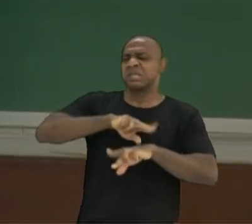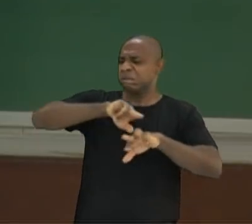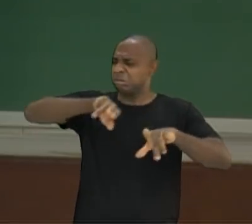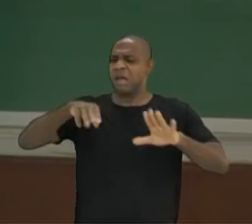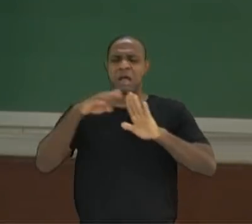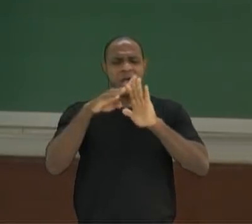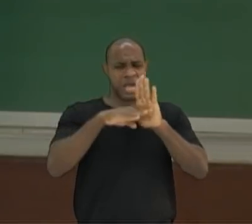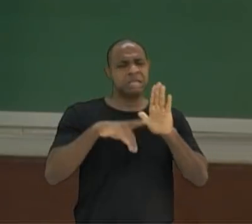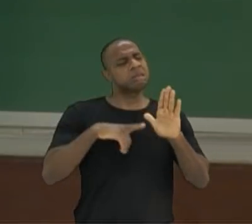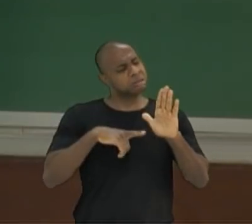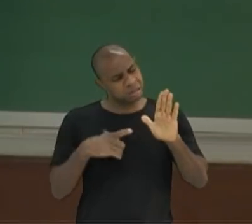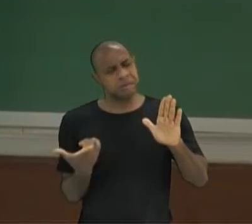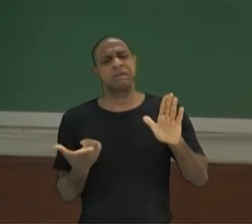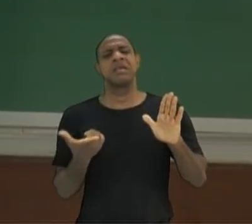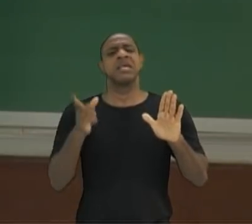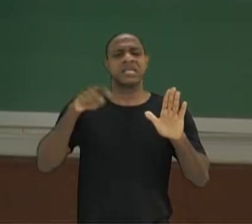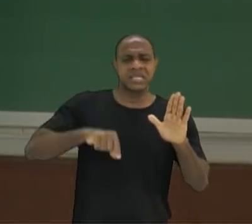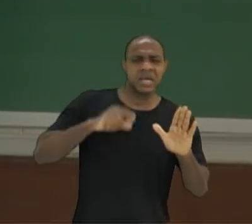regras que são